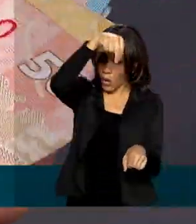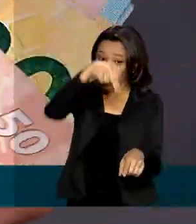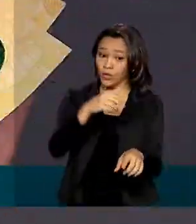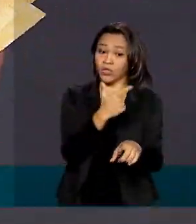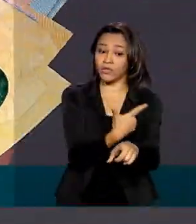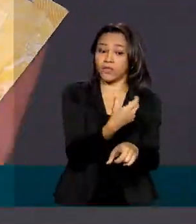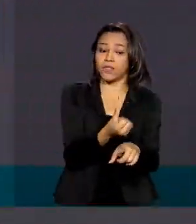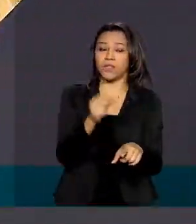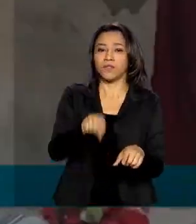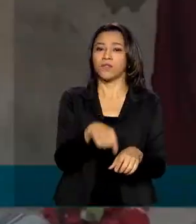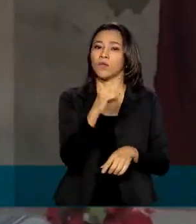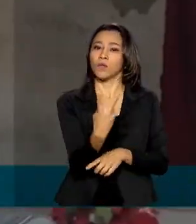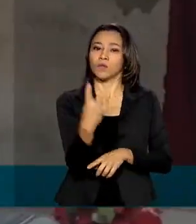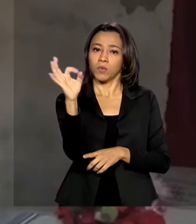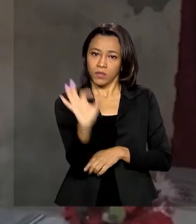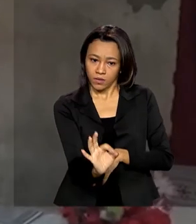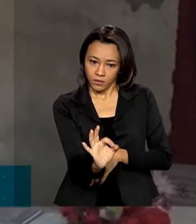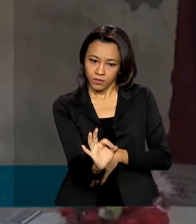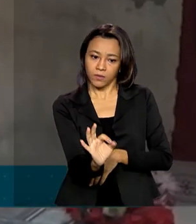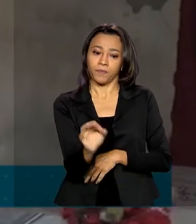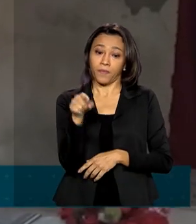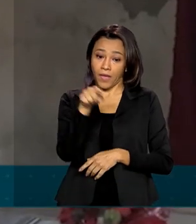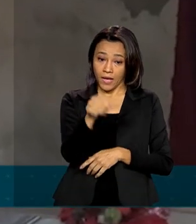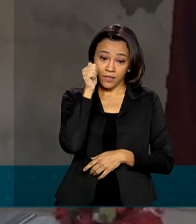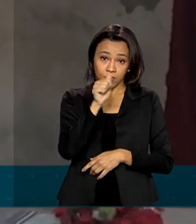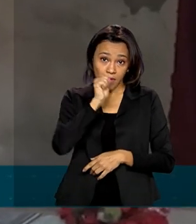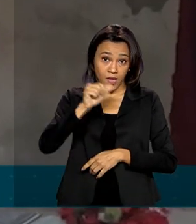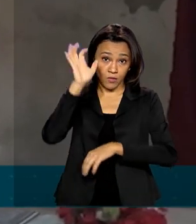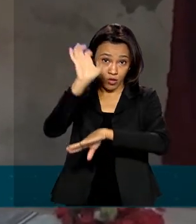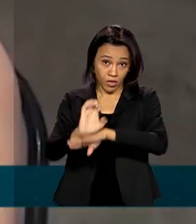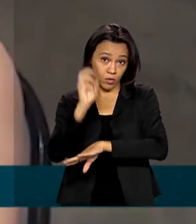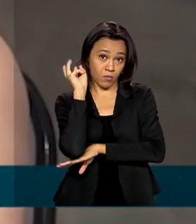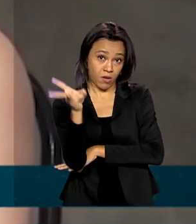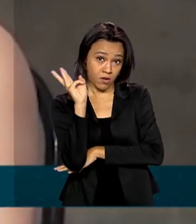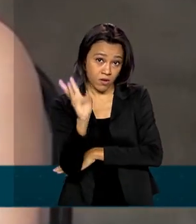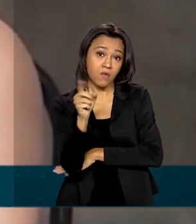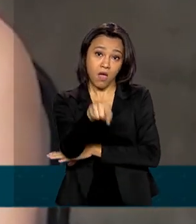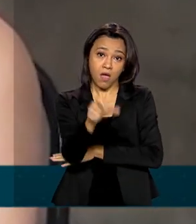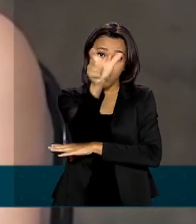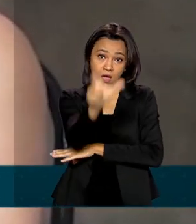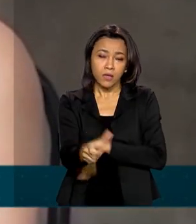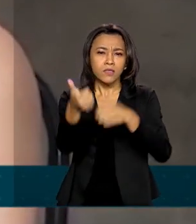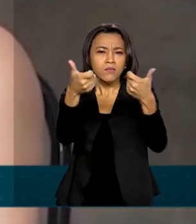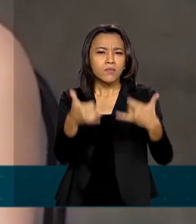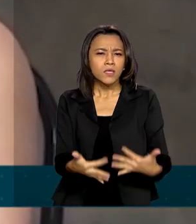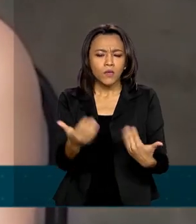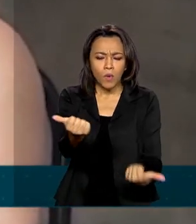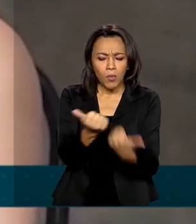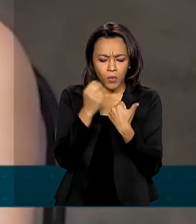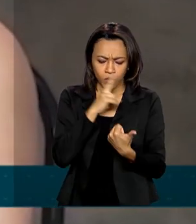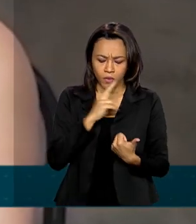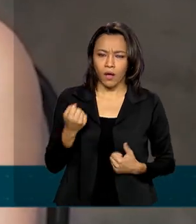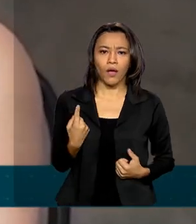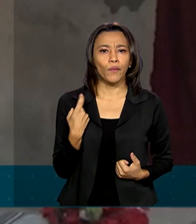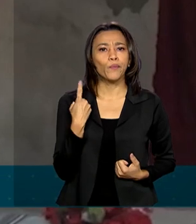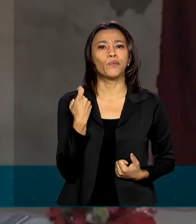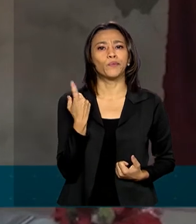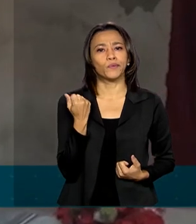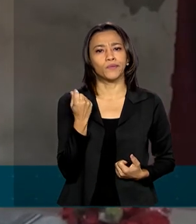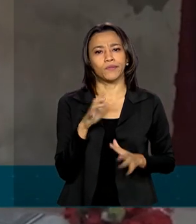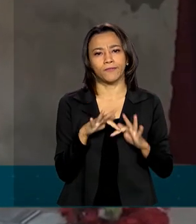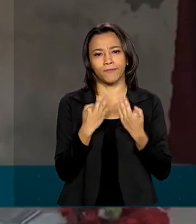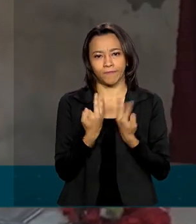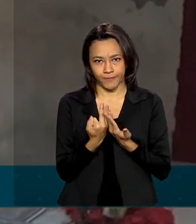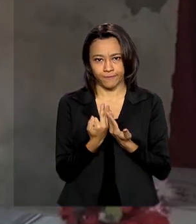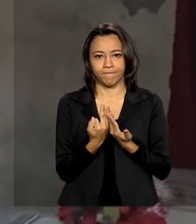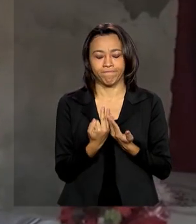,2%. A maranhense Cristiane de Souza conta que o auxílio é a única renda da família. Tem